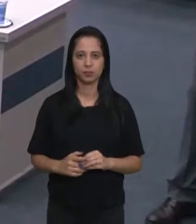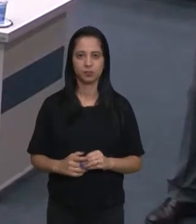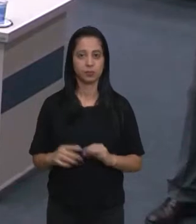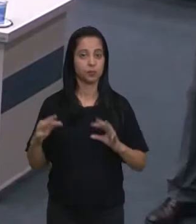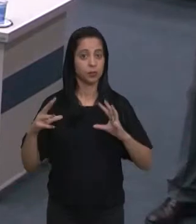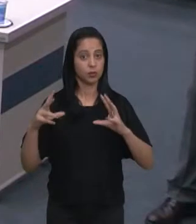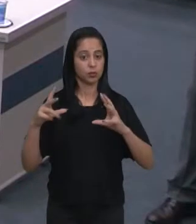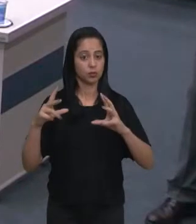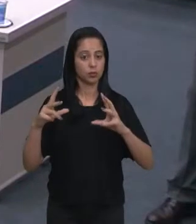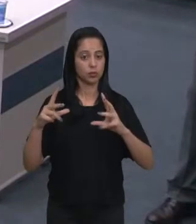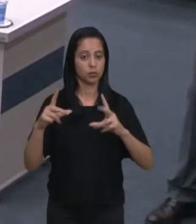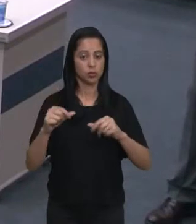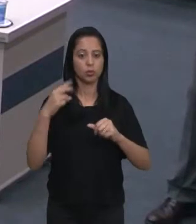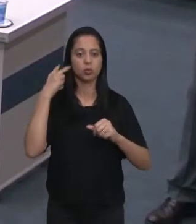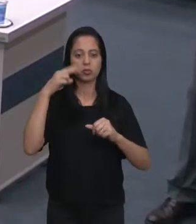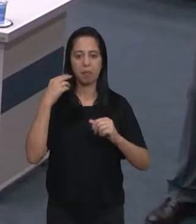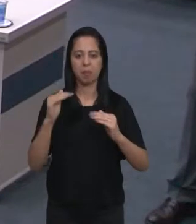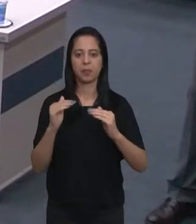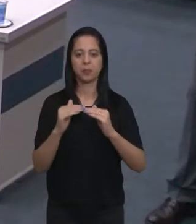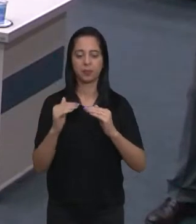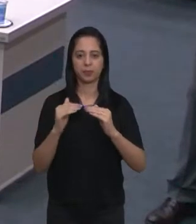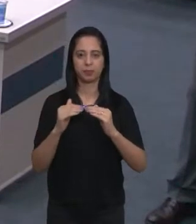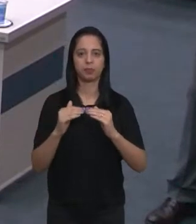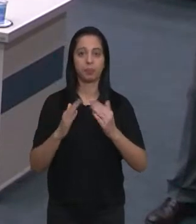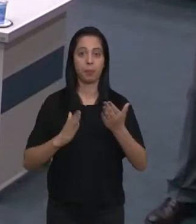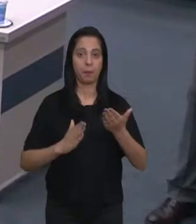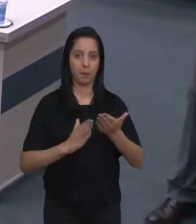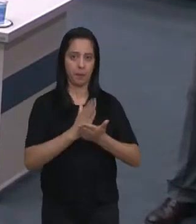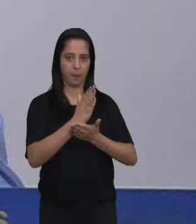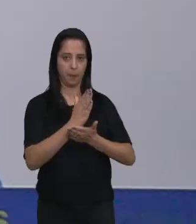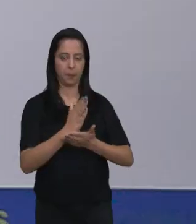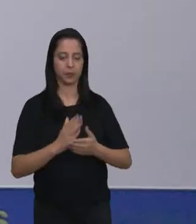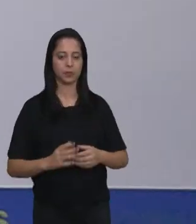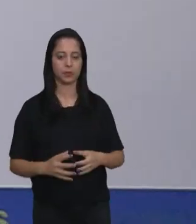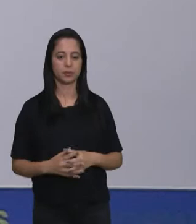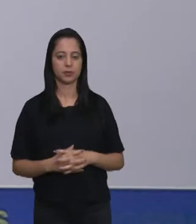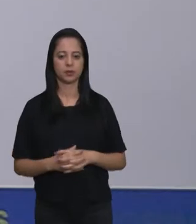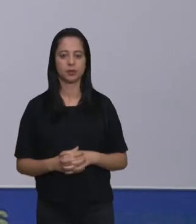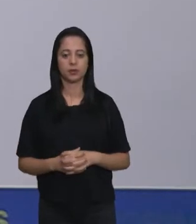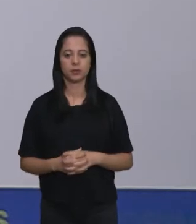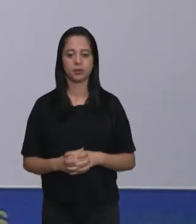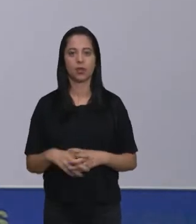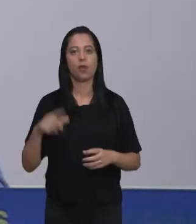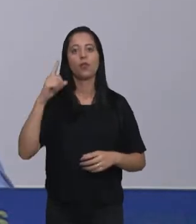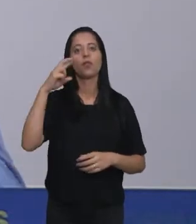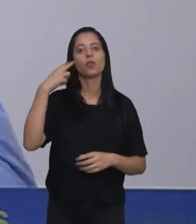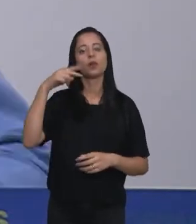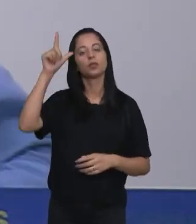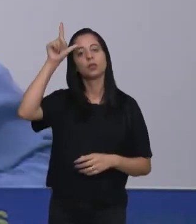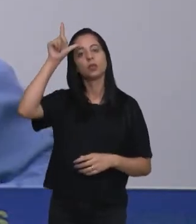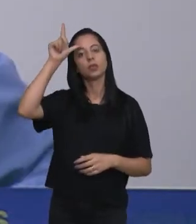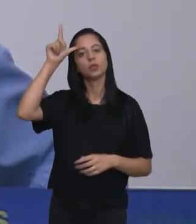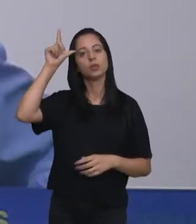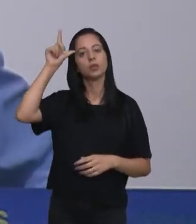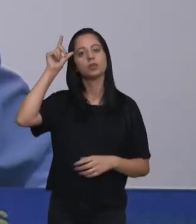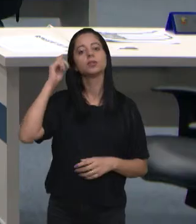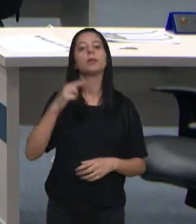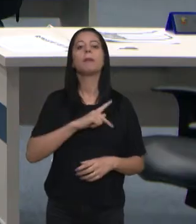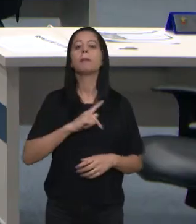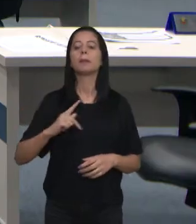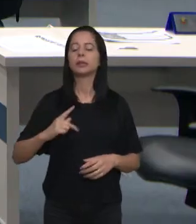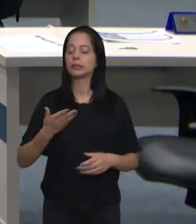Nenhum voto em contrário, senhor presidente. Aprovado por unanimidade. Com a palavra, vereador Lino Bispo. Senhor